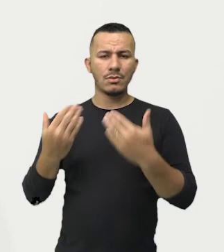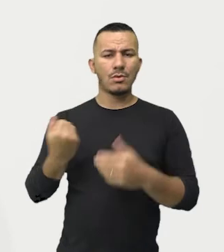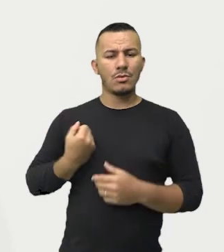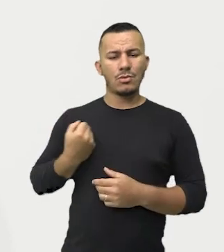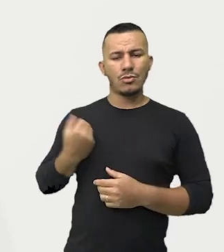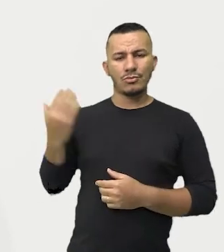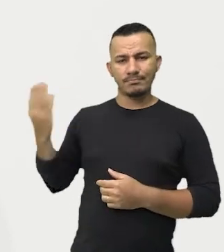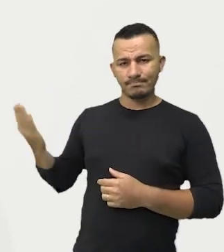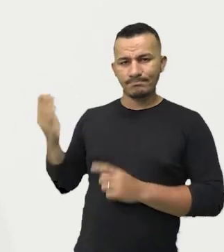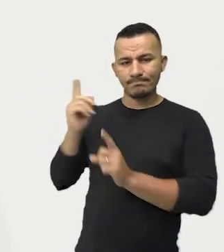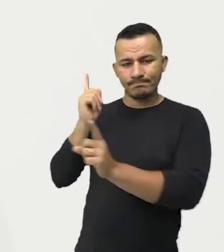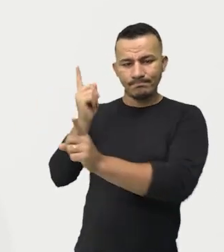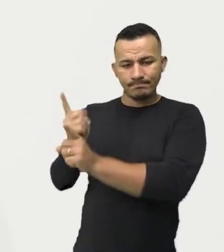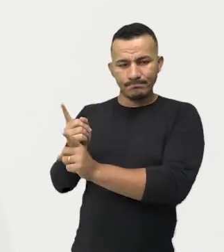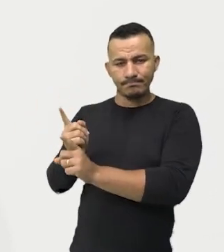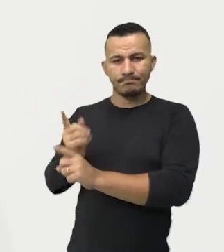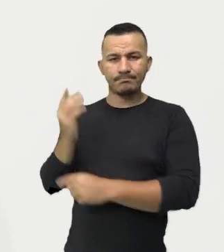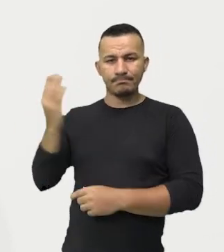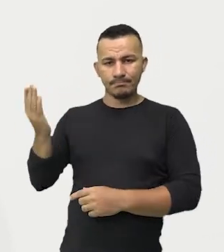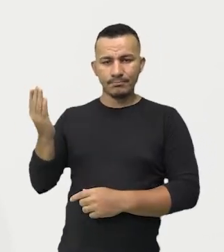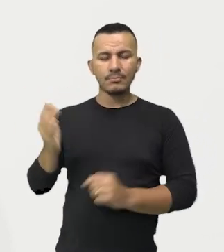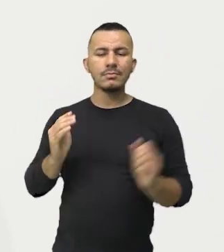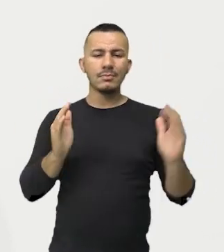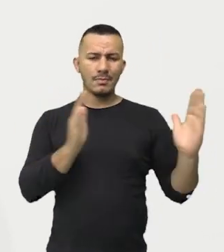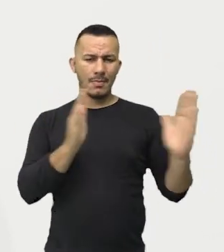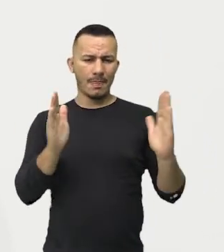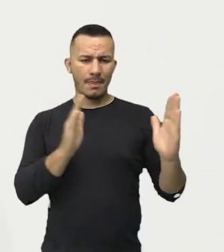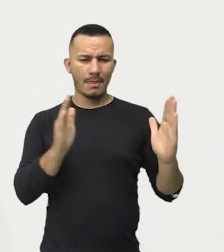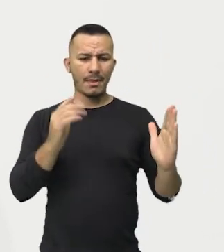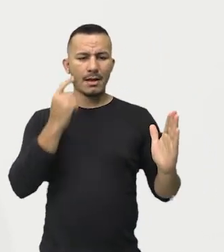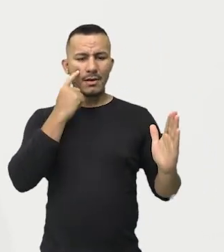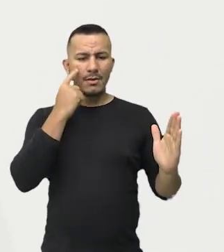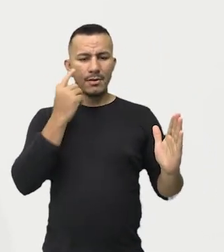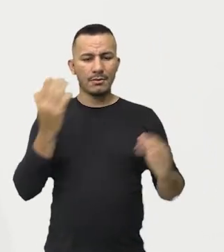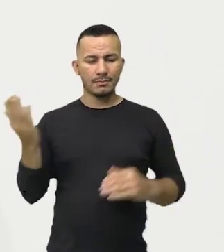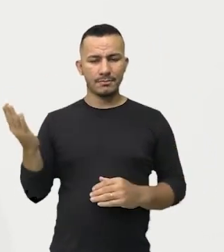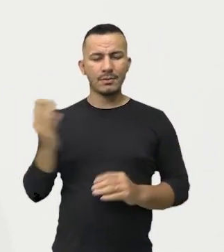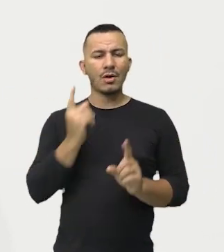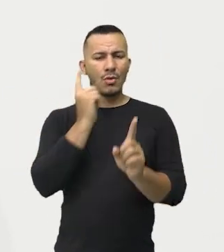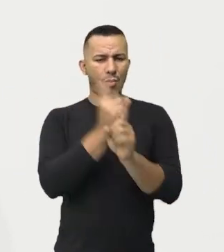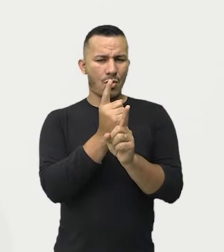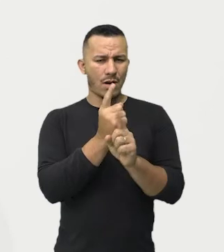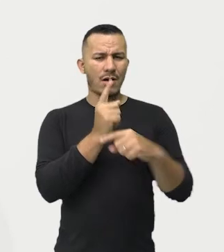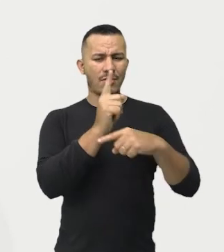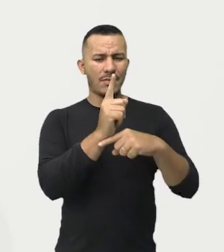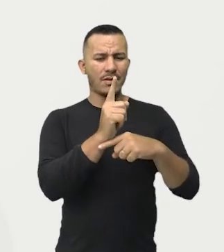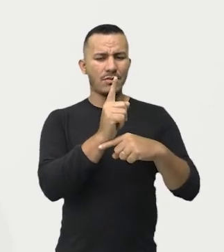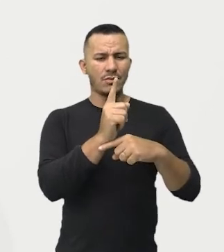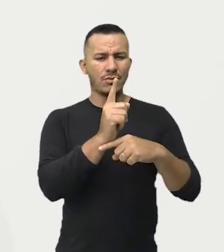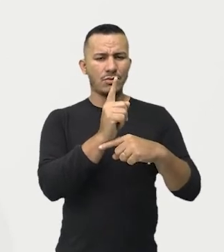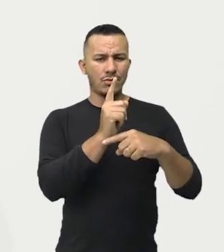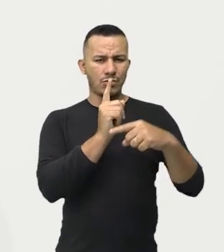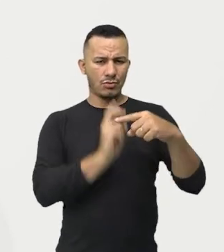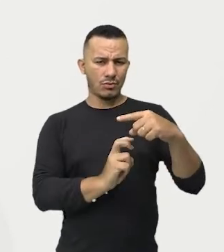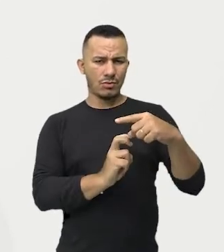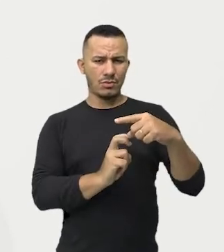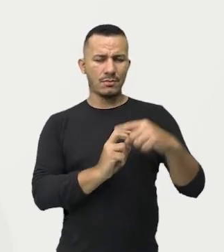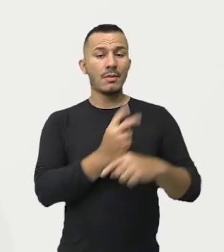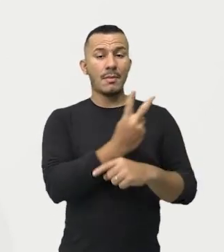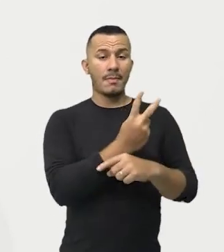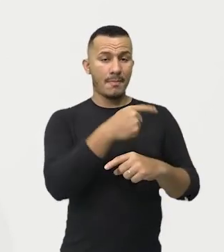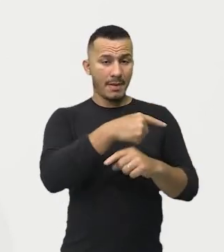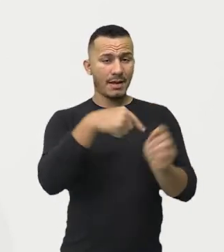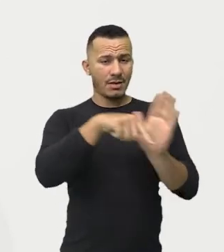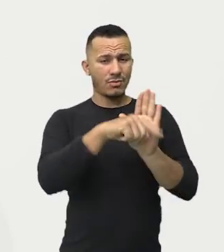sobre 5 está justamente, você vai fazer uma bolinha aqui da localização dele, tá bom? Menos 2